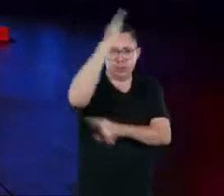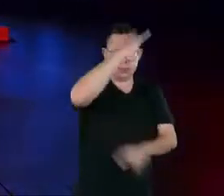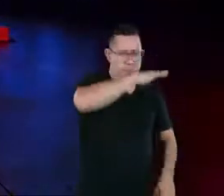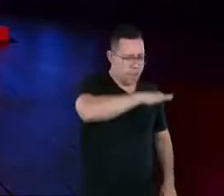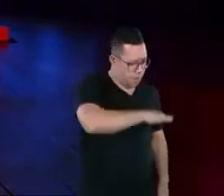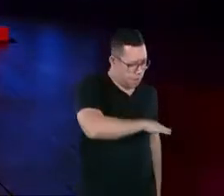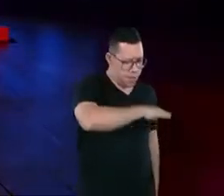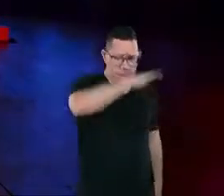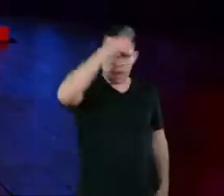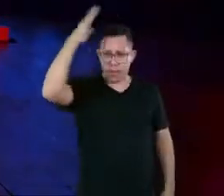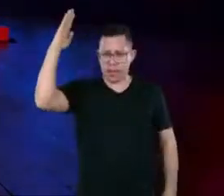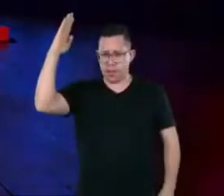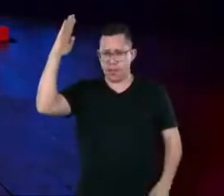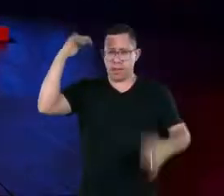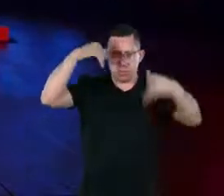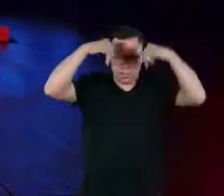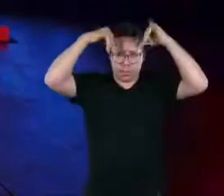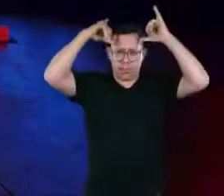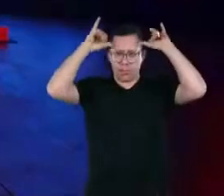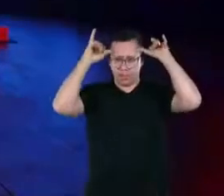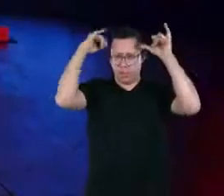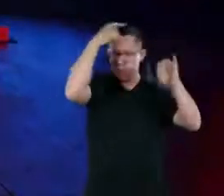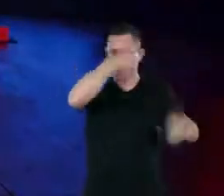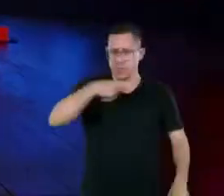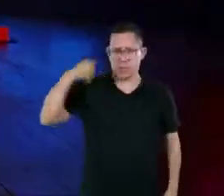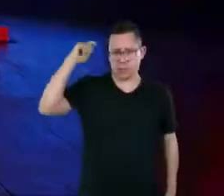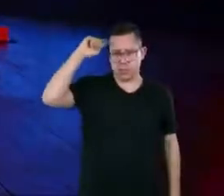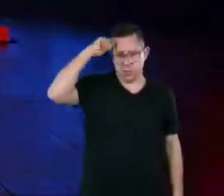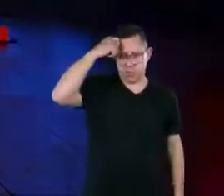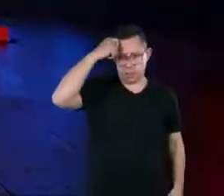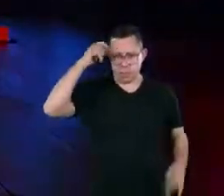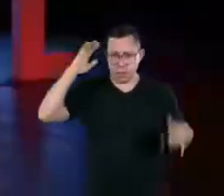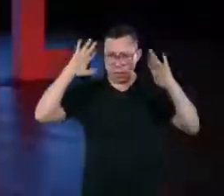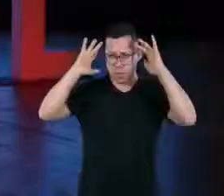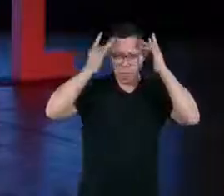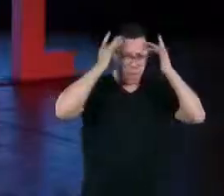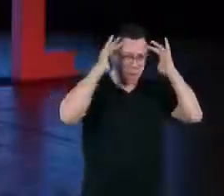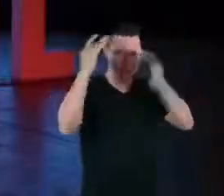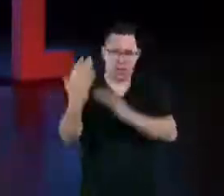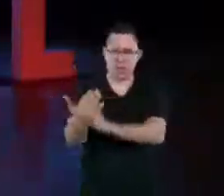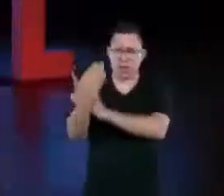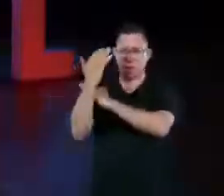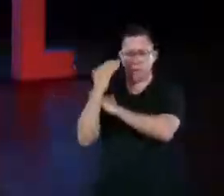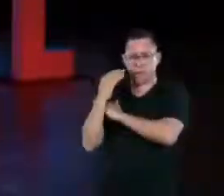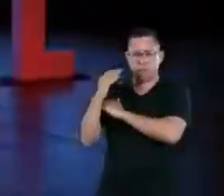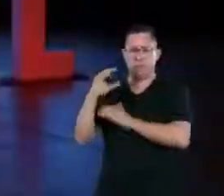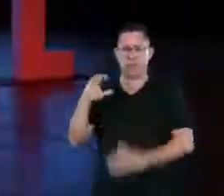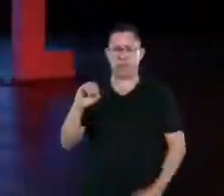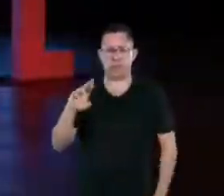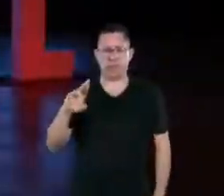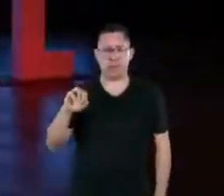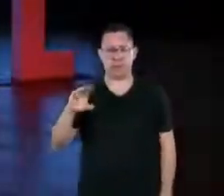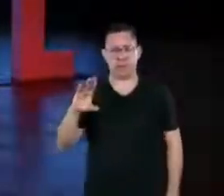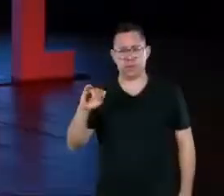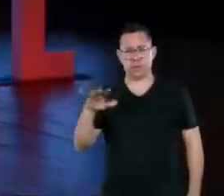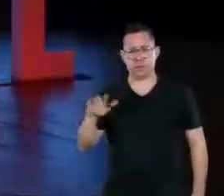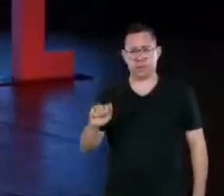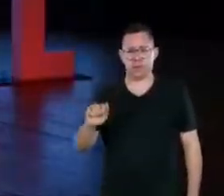mal. Um grande boi, cara preta, mãe alucinação, minha santa, minha mestra, minha